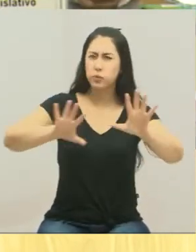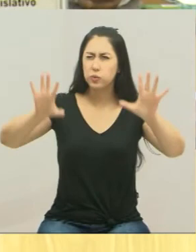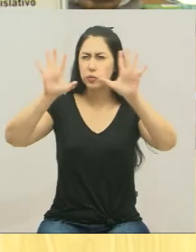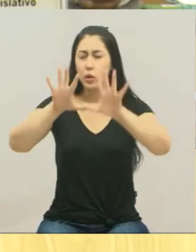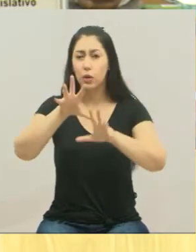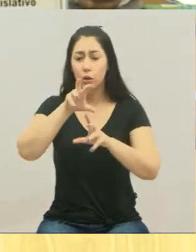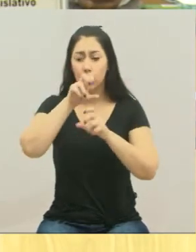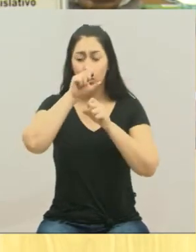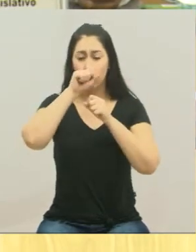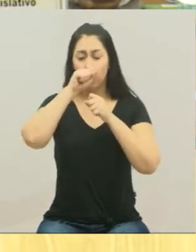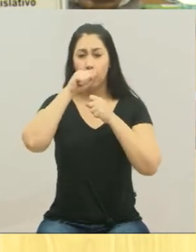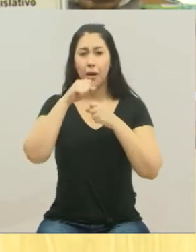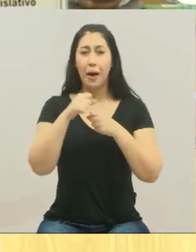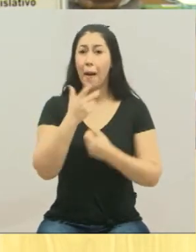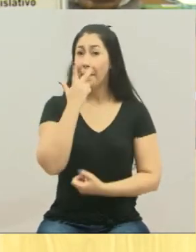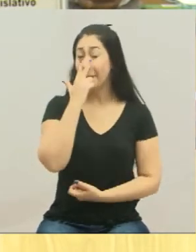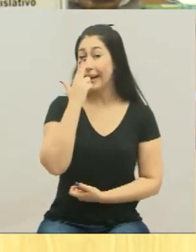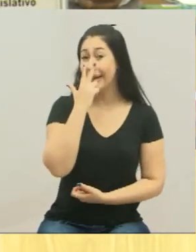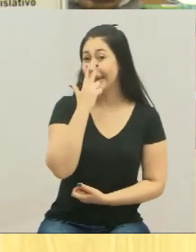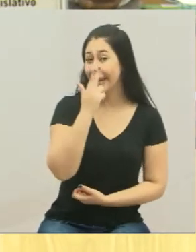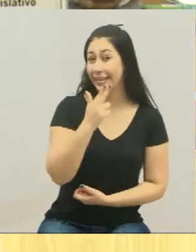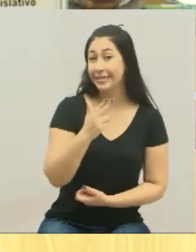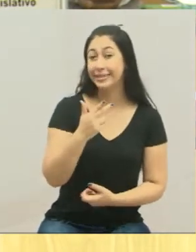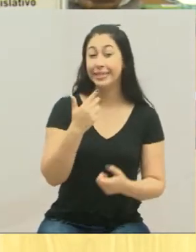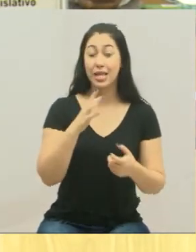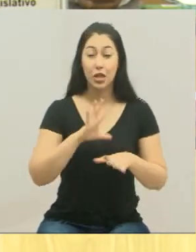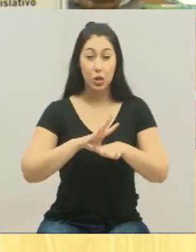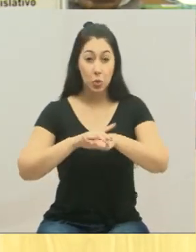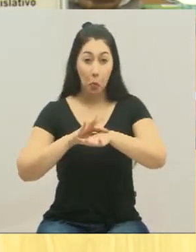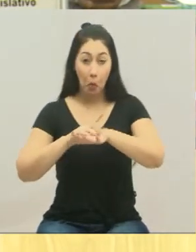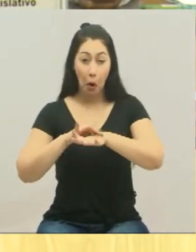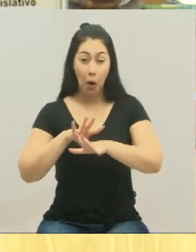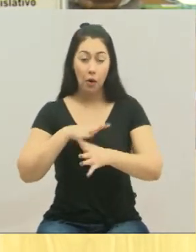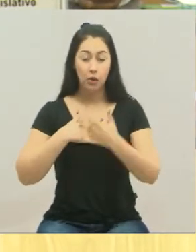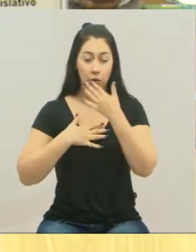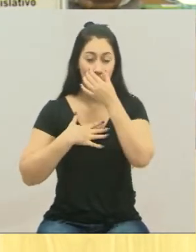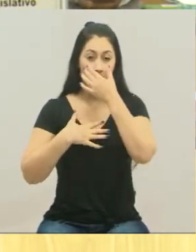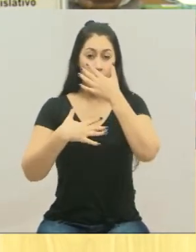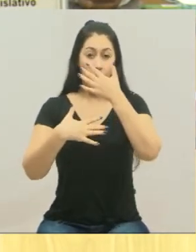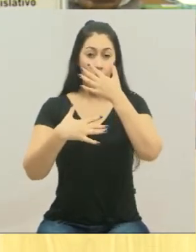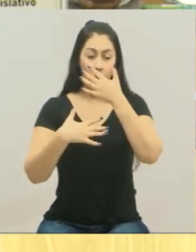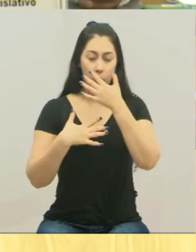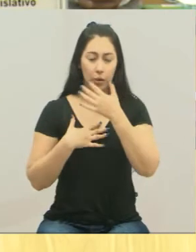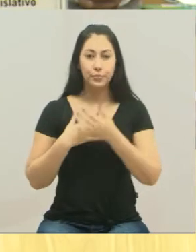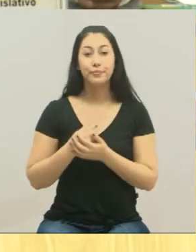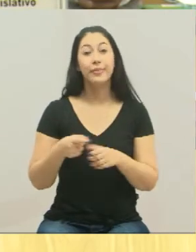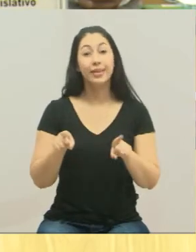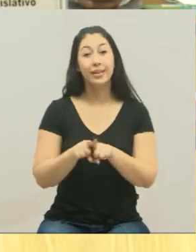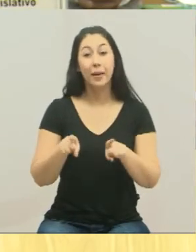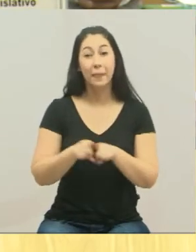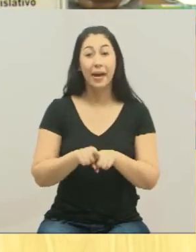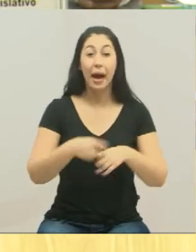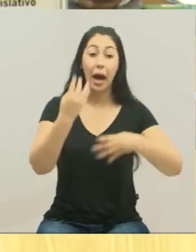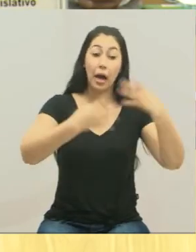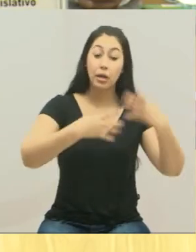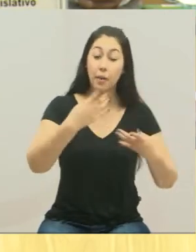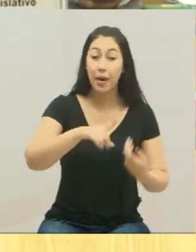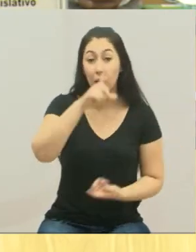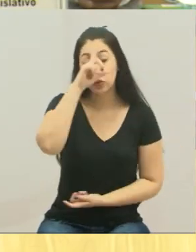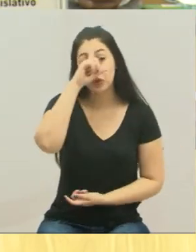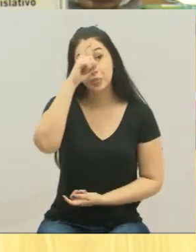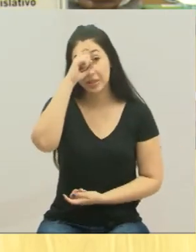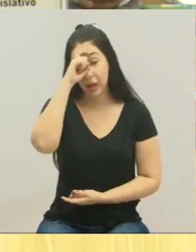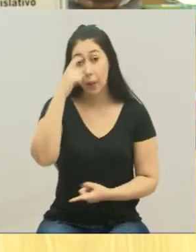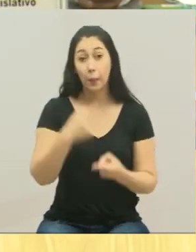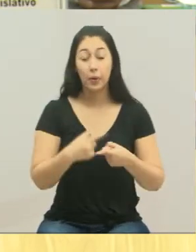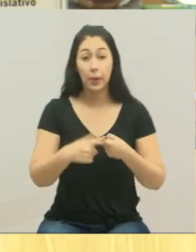sintomas vinculados ao aparelho respiratório, sobrecarregando o atendimento da UPA Dr. Telmo de Almeida Cruz, equipamento